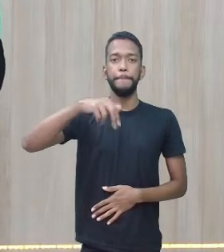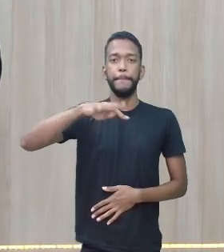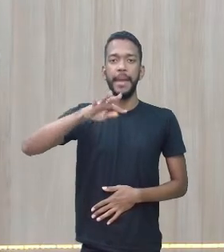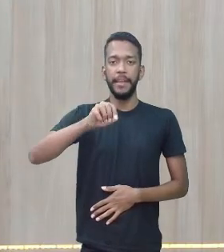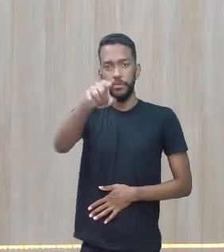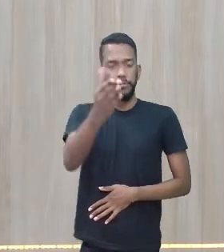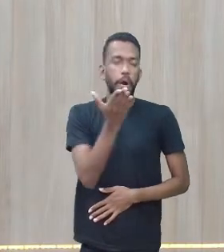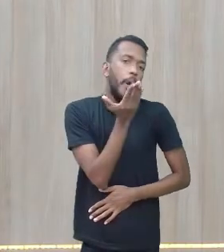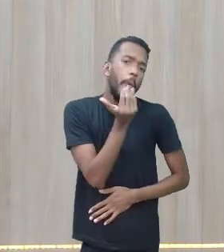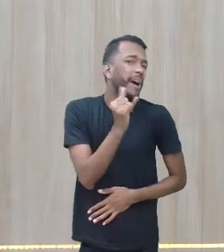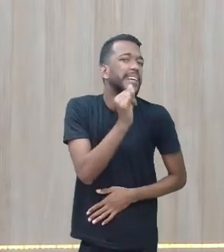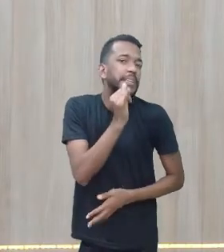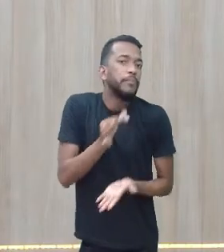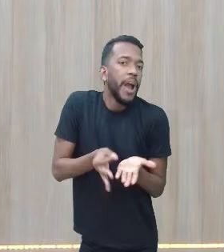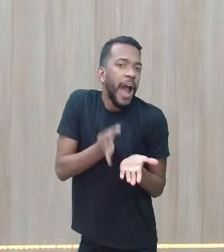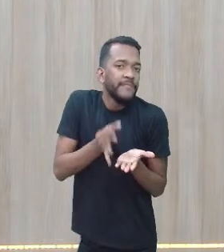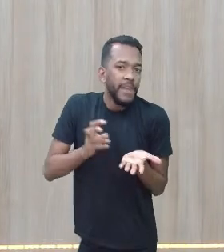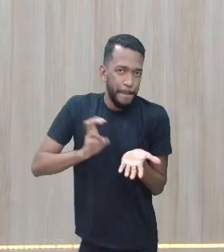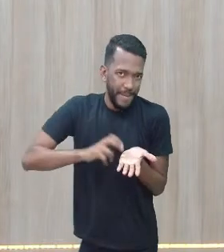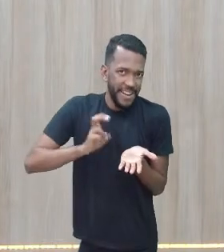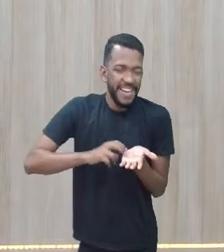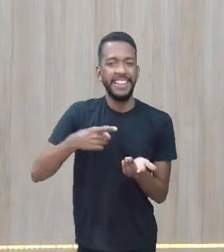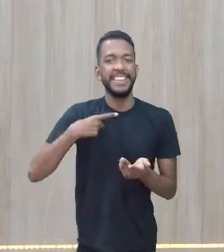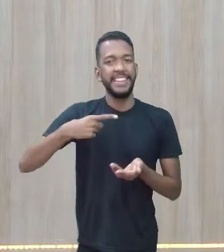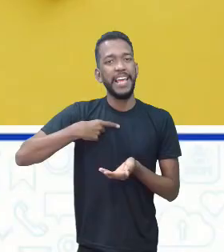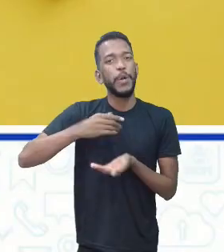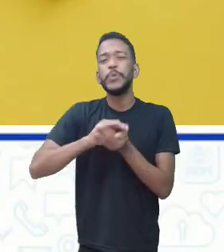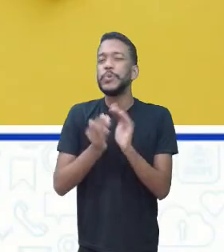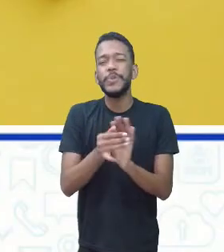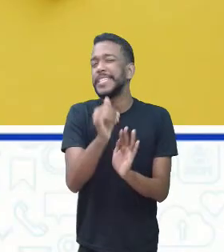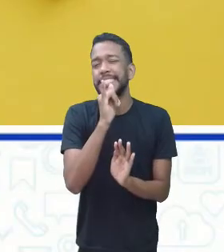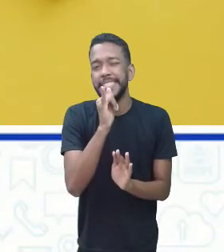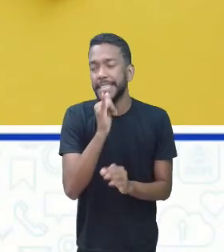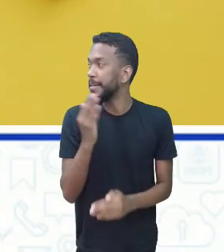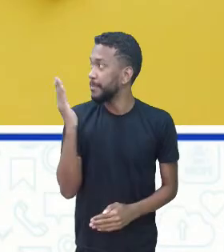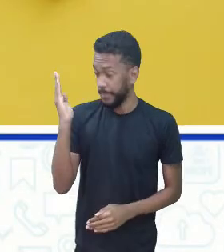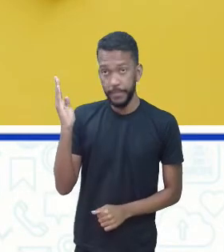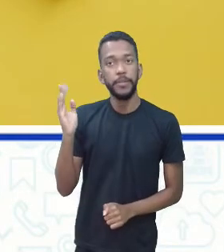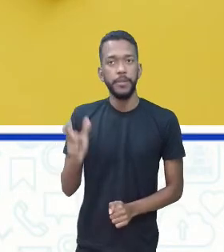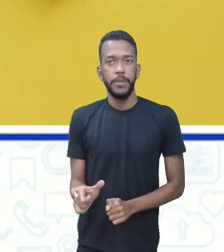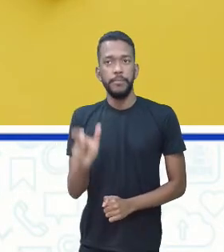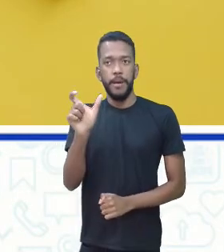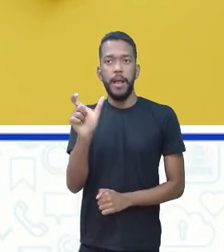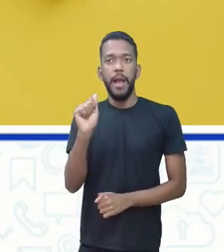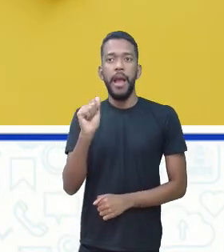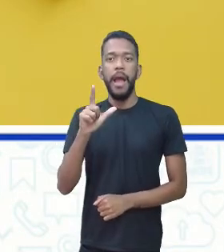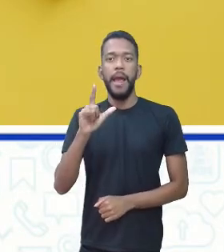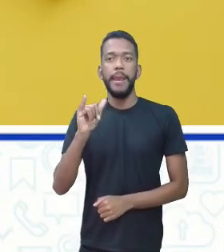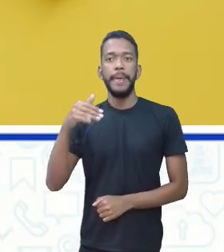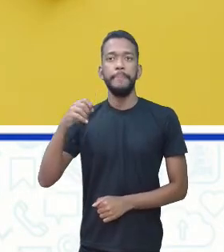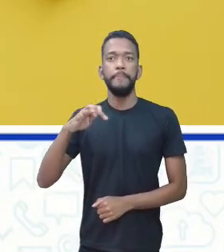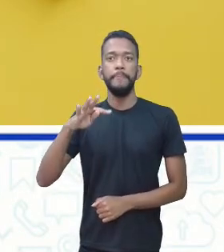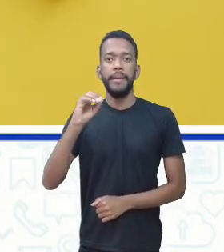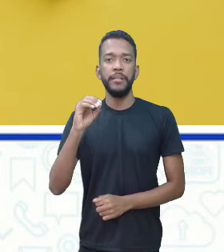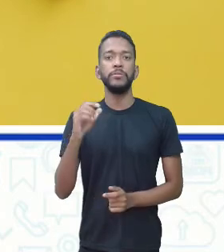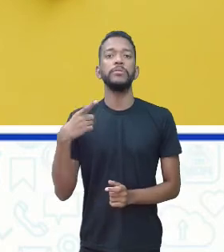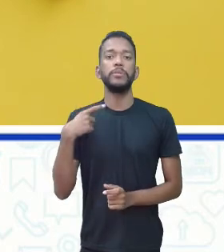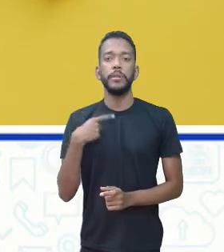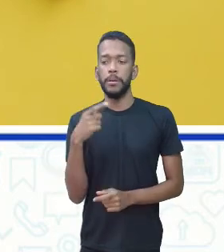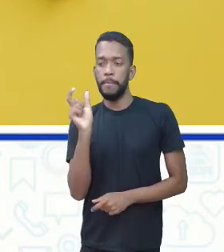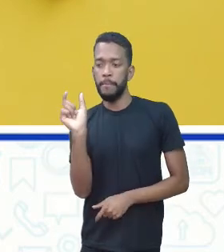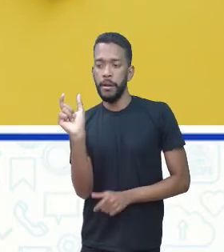é alimento, não é? Essa palavra, como todas as outras, é formada de partes